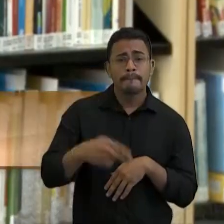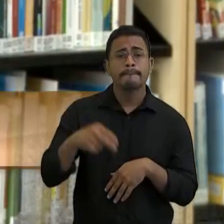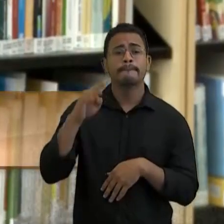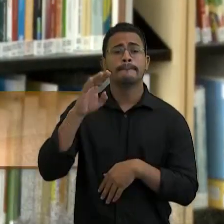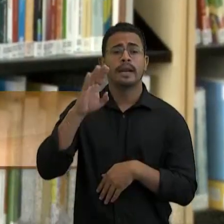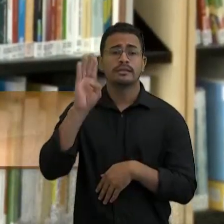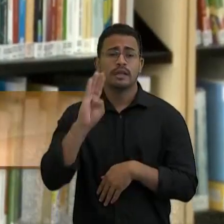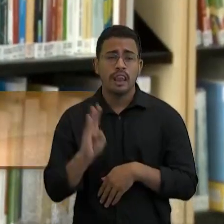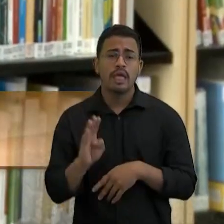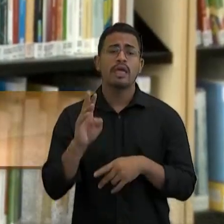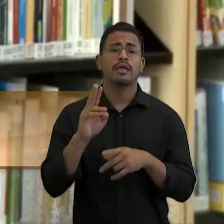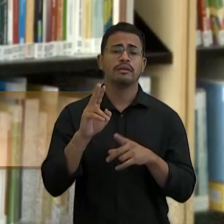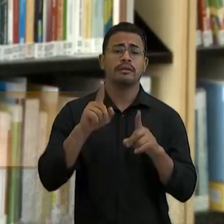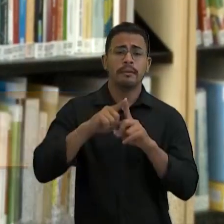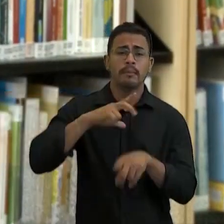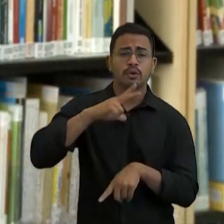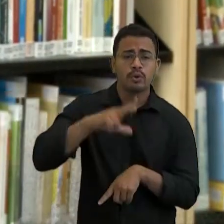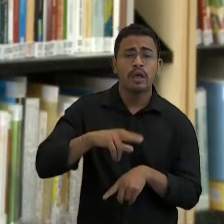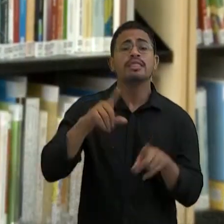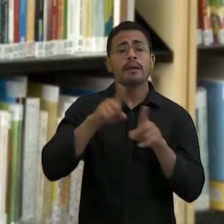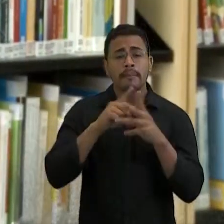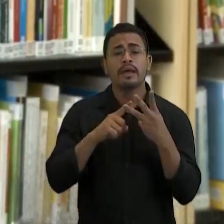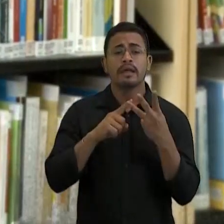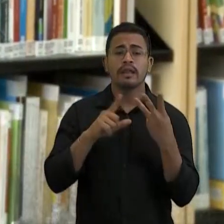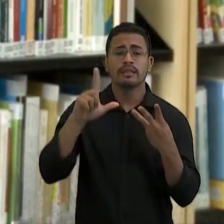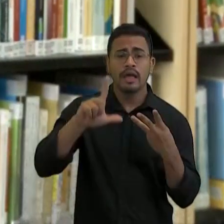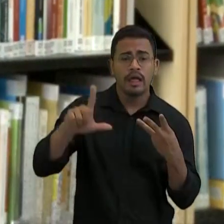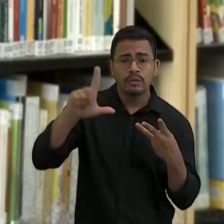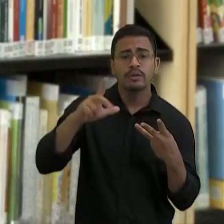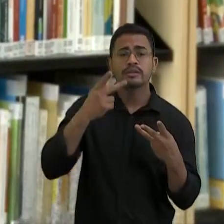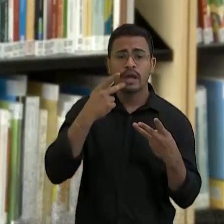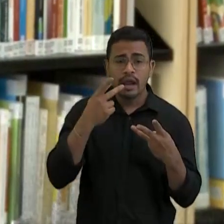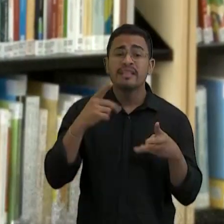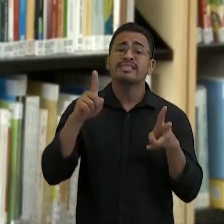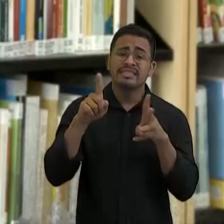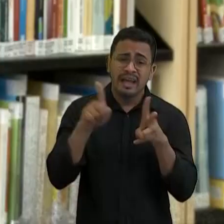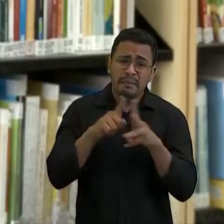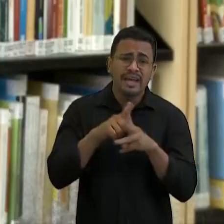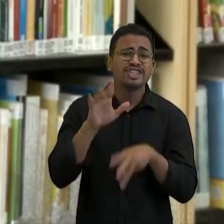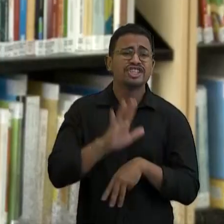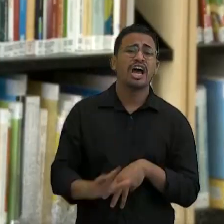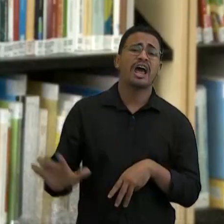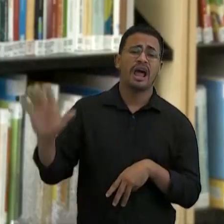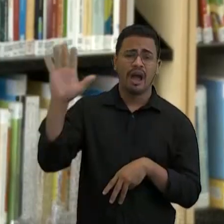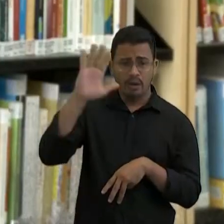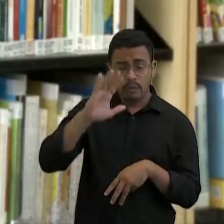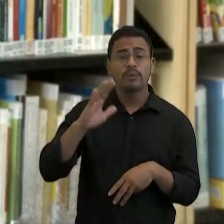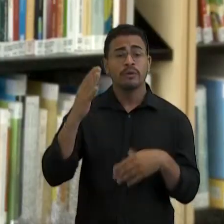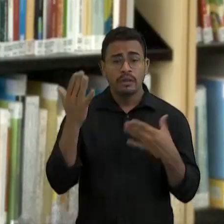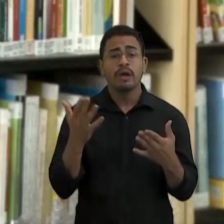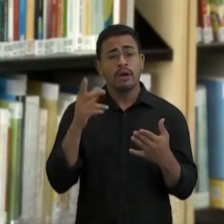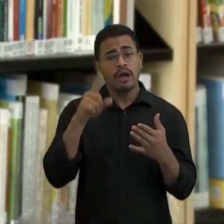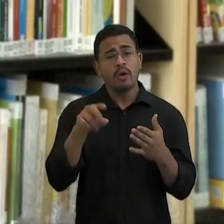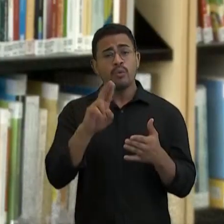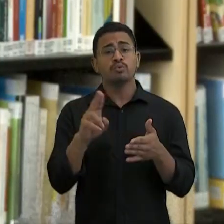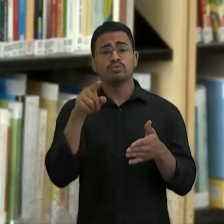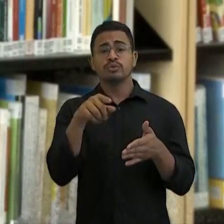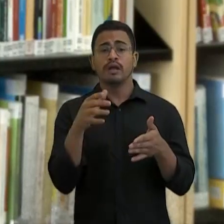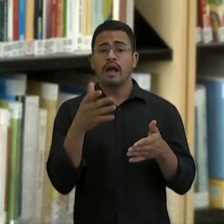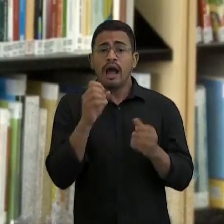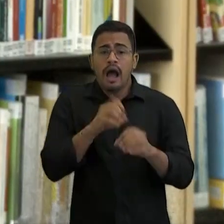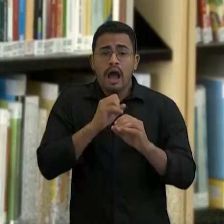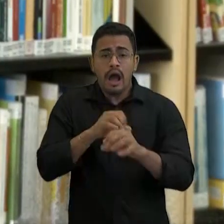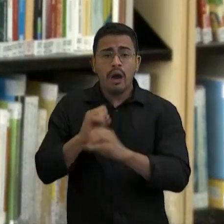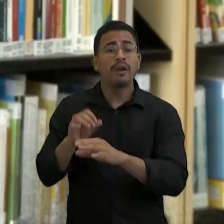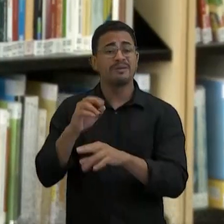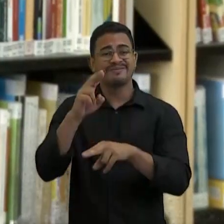e literatura cearense e até universal, eu tratei nas minhas aulas. Esse